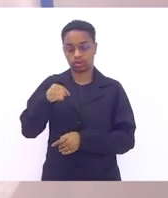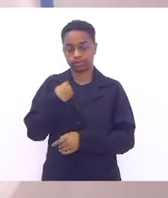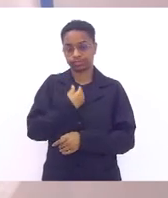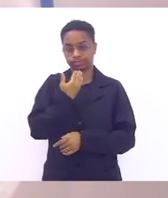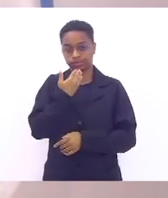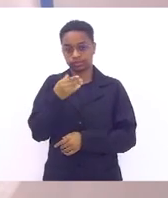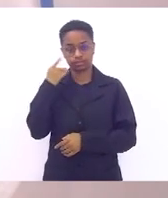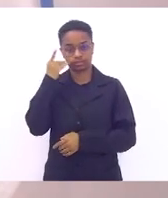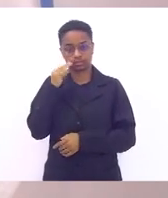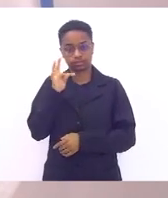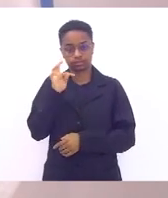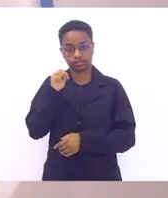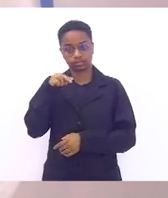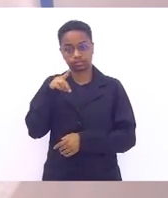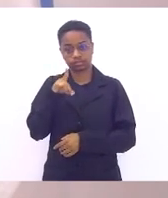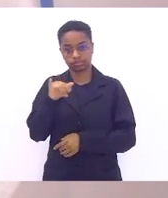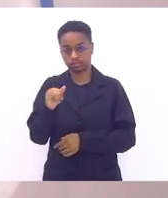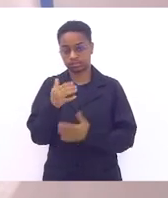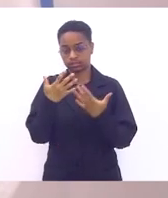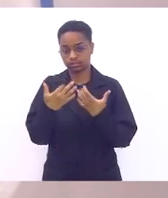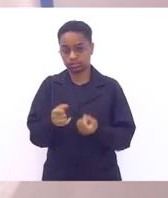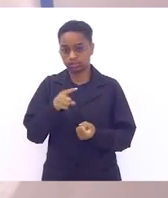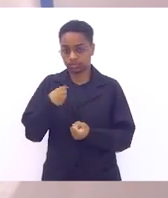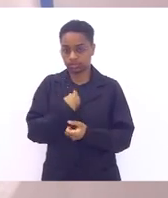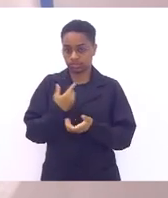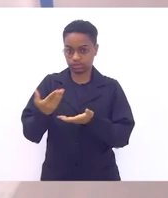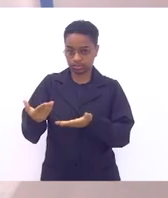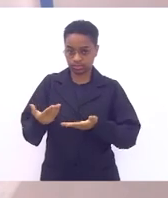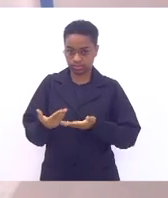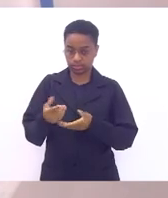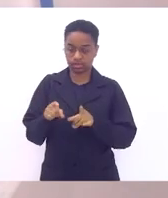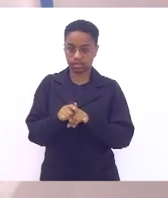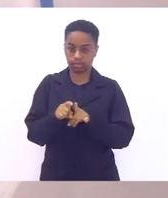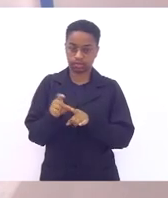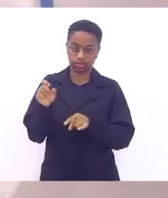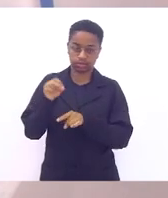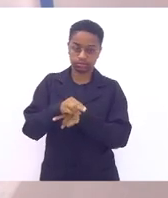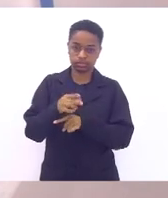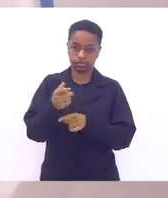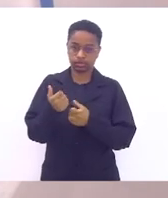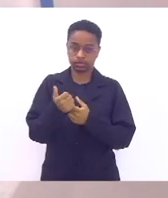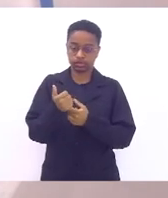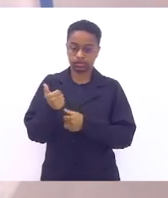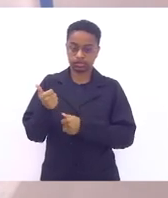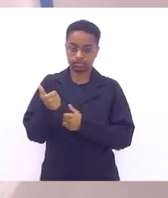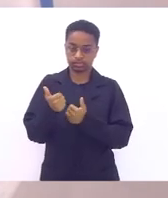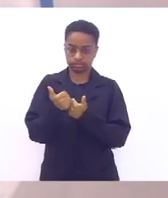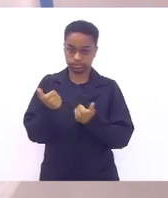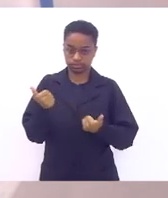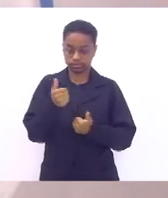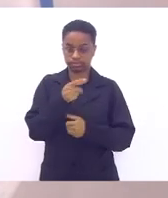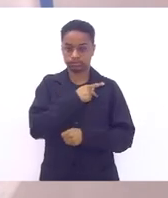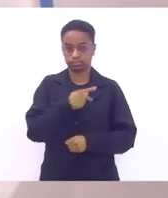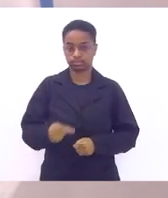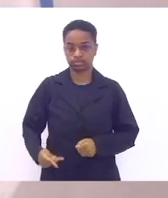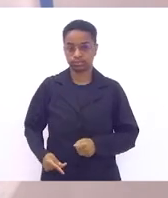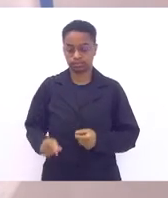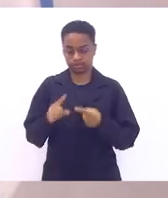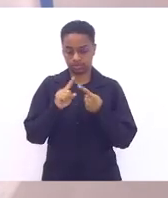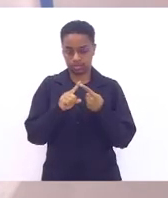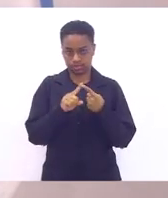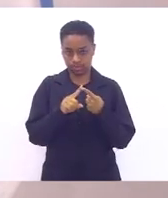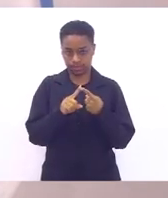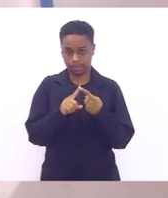deputado Tande que aceitasse o nosso convite e fosse vice-presidente dessa frente, por dois motivos. Primeiro,